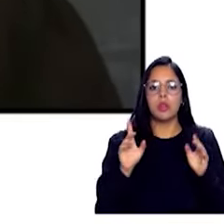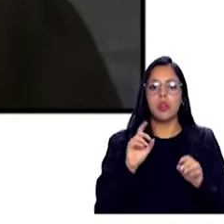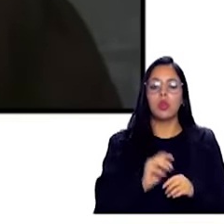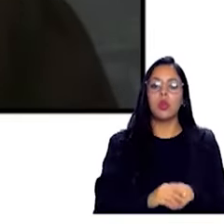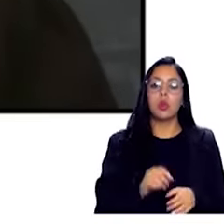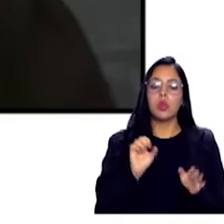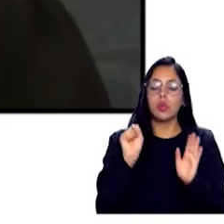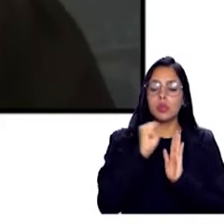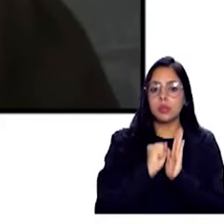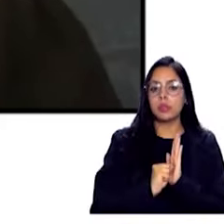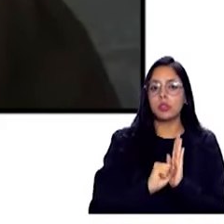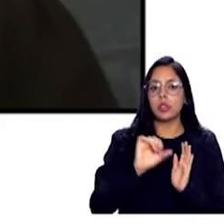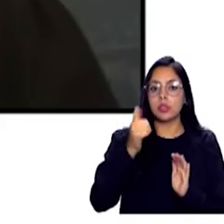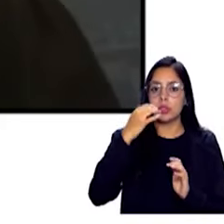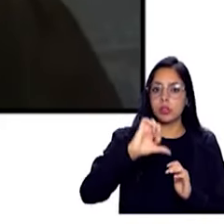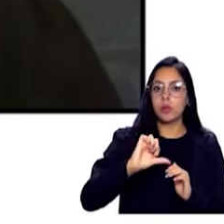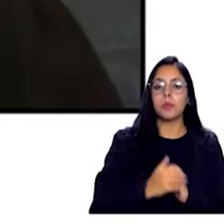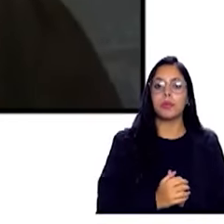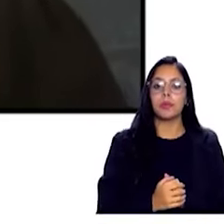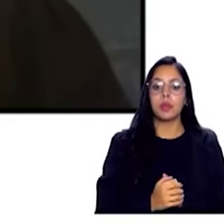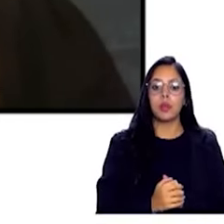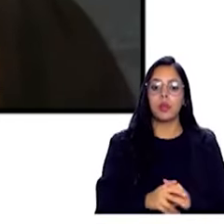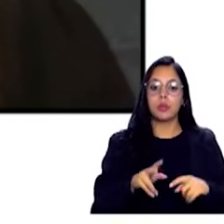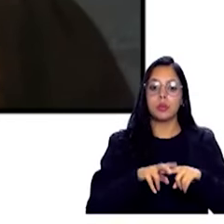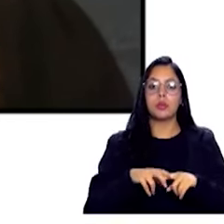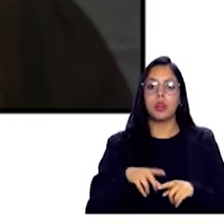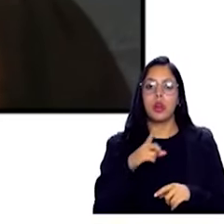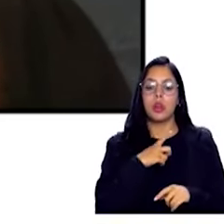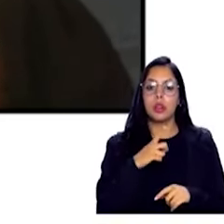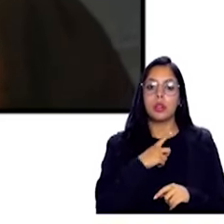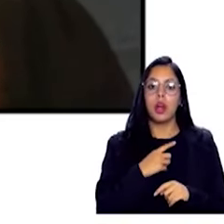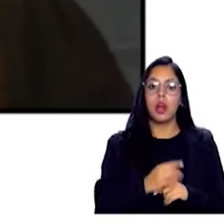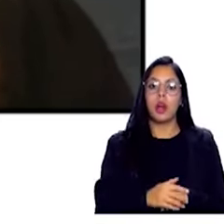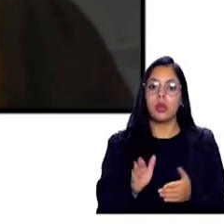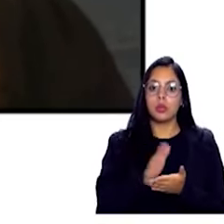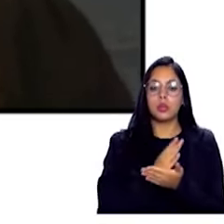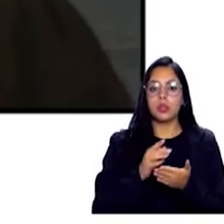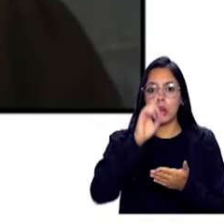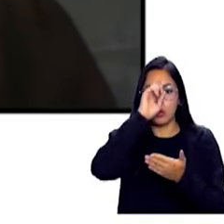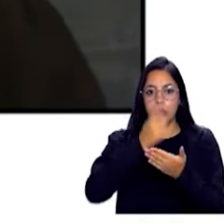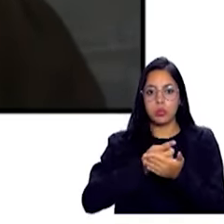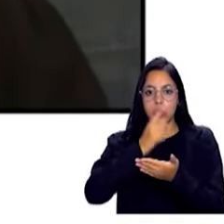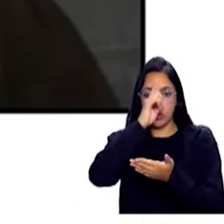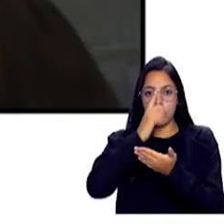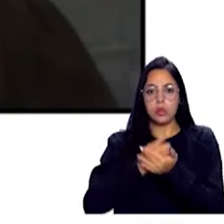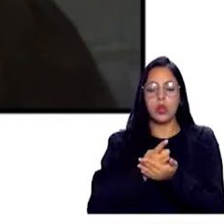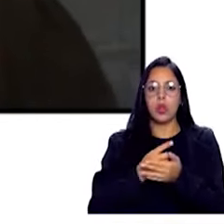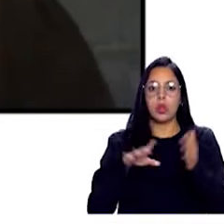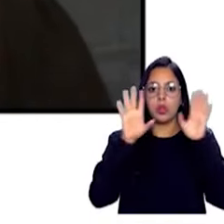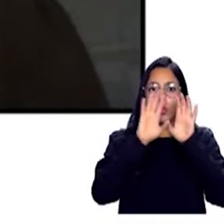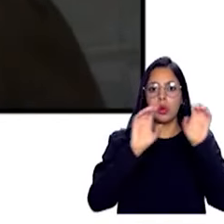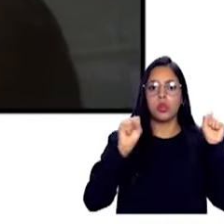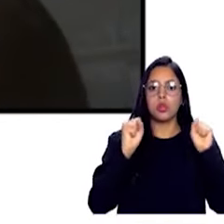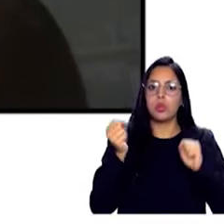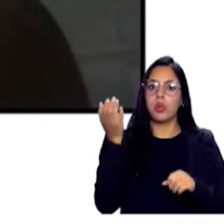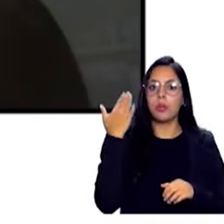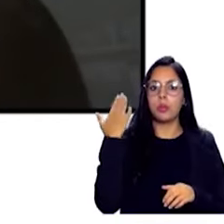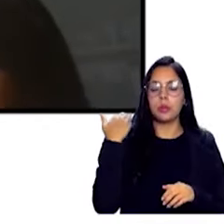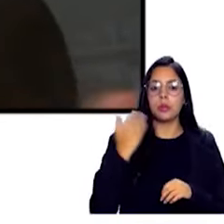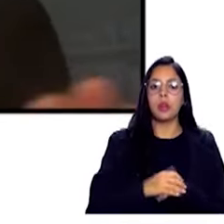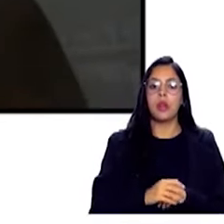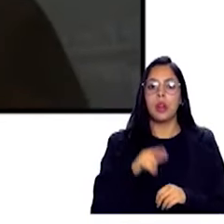por isso justamente é que o método eh que levava a uma decisão de Uma Corte de cassação naquela época era